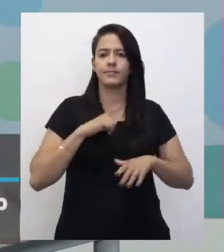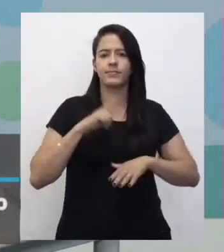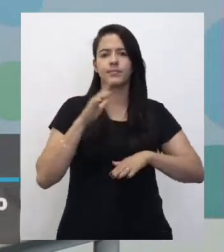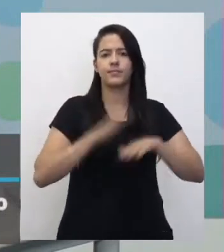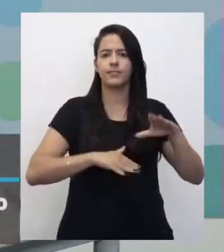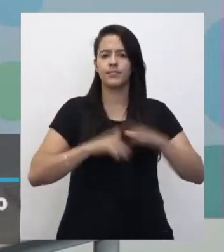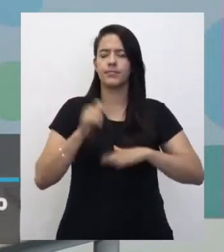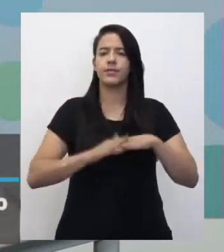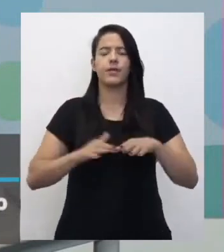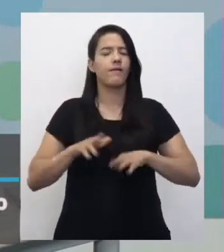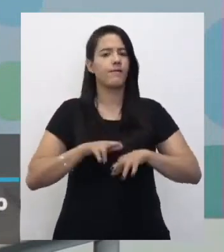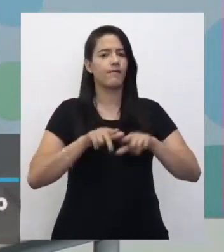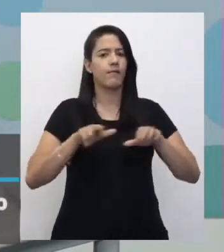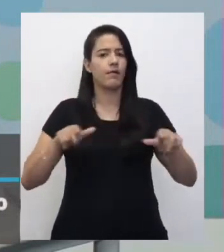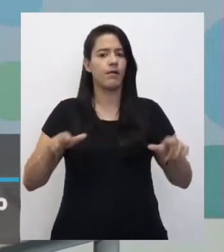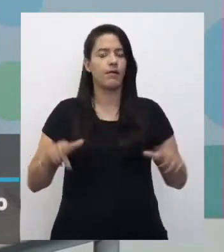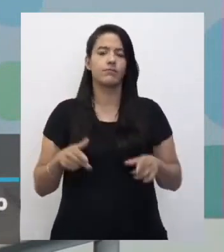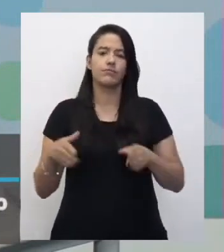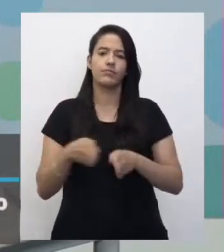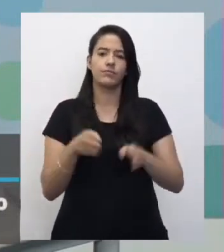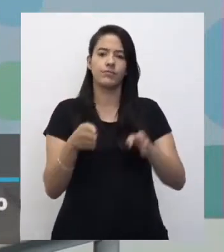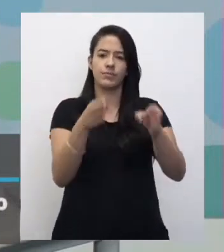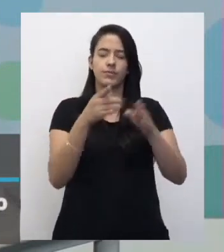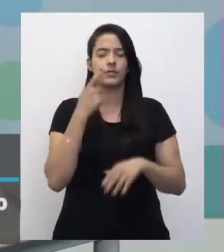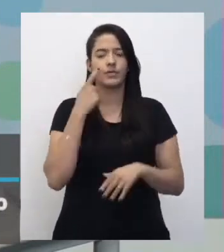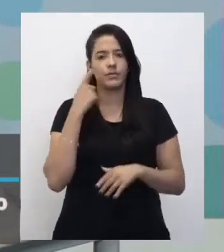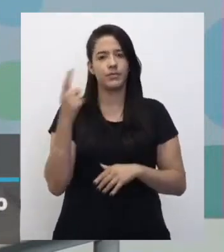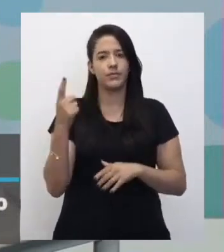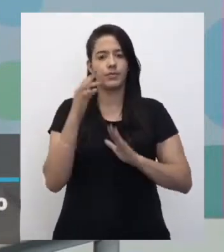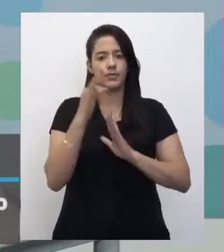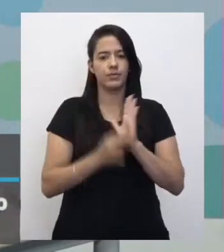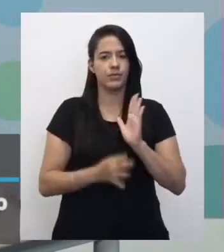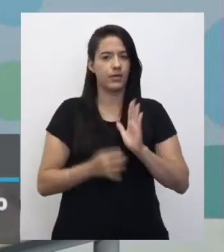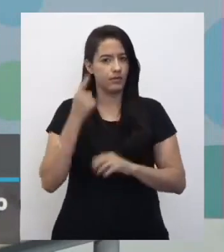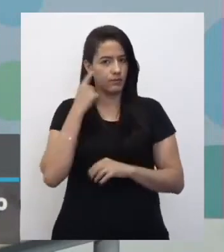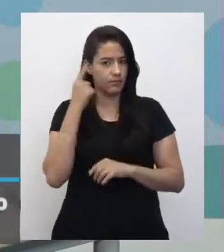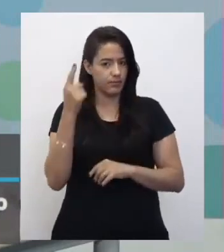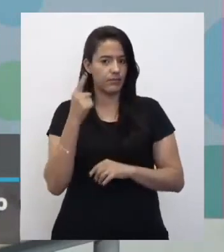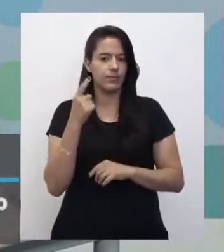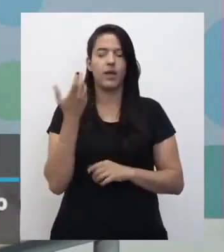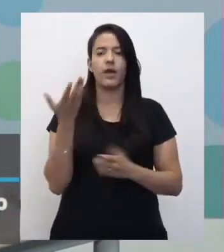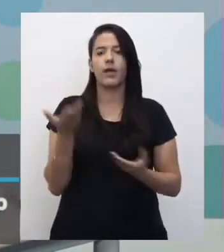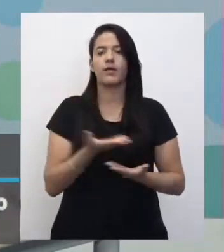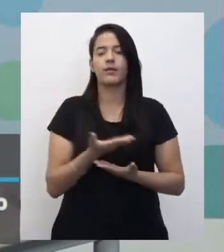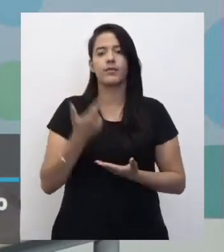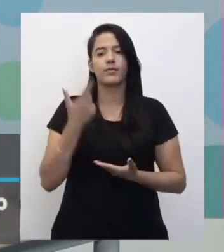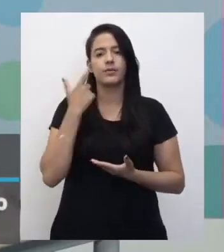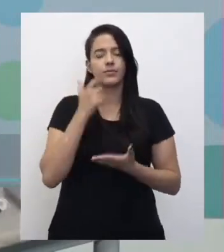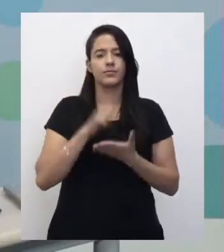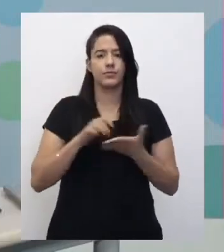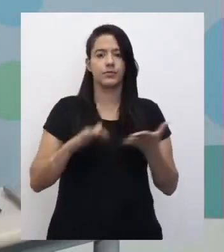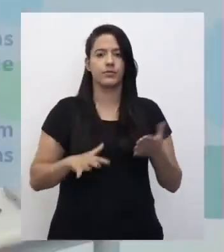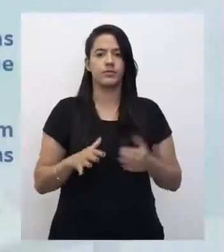de rotas que apareceram aí no texto. Pegaram? Então, vamos para a nossa